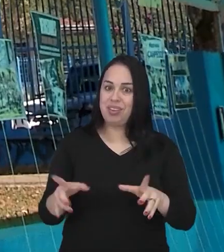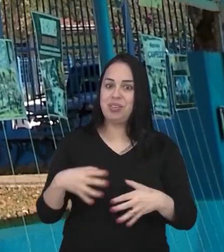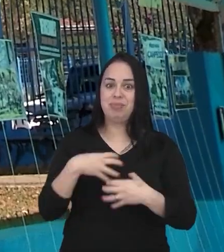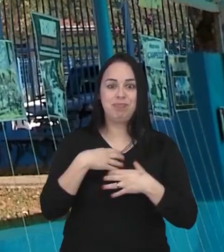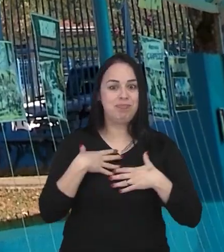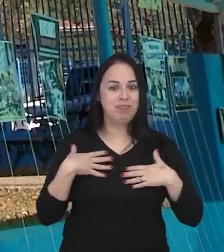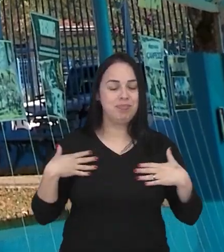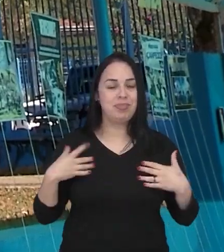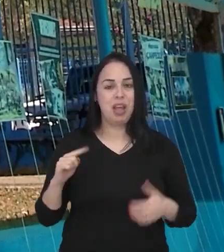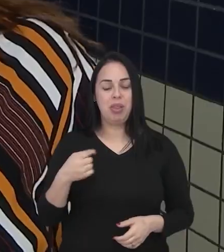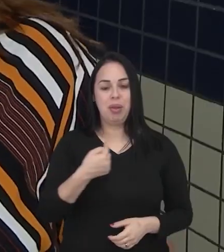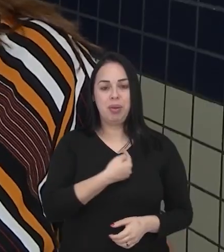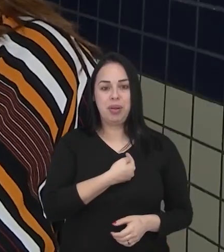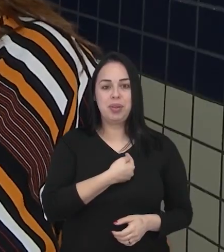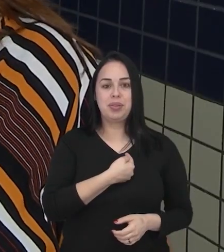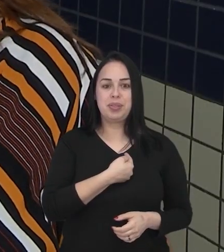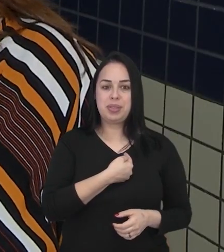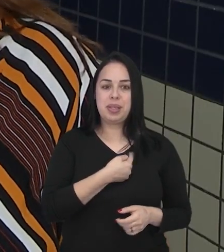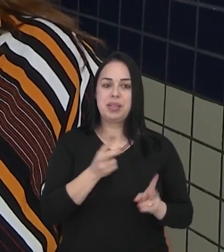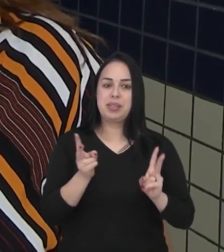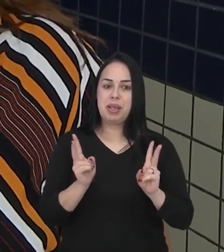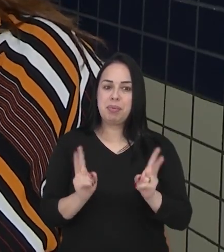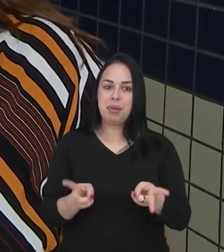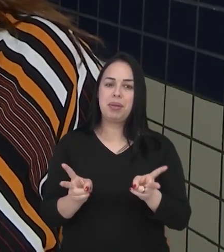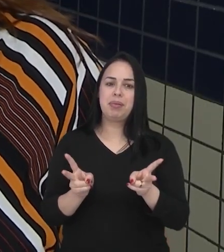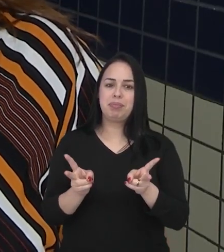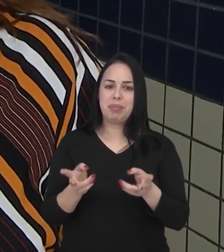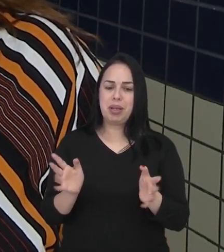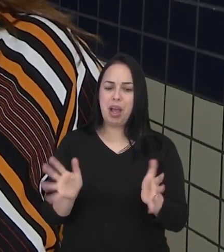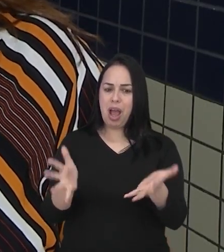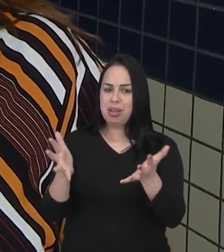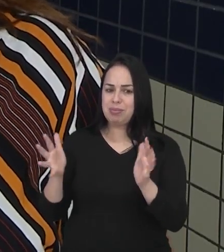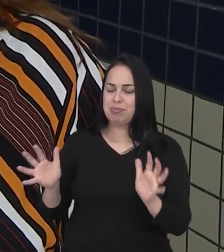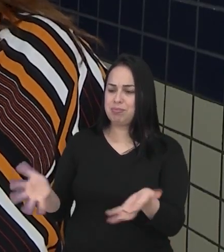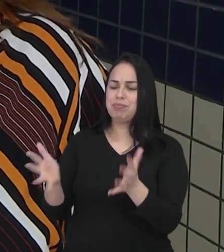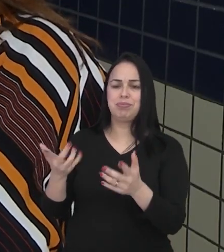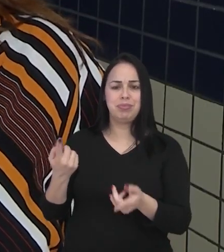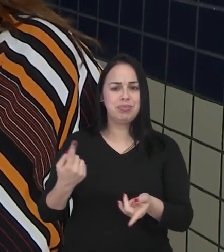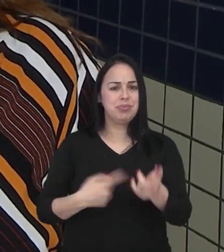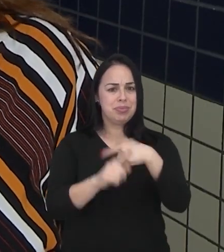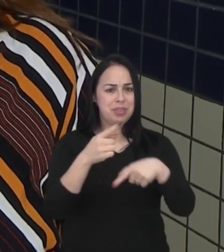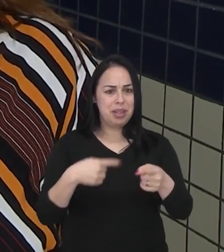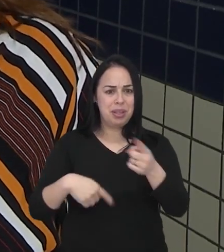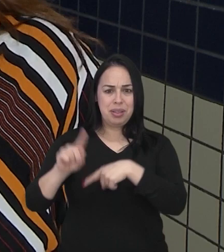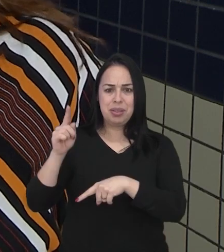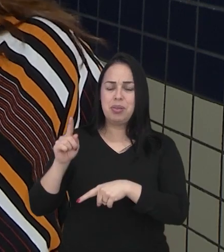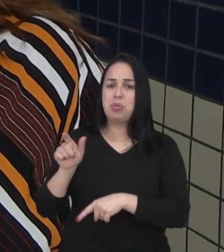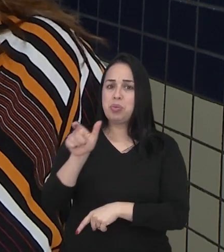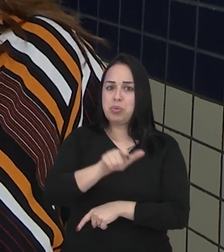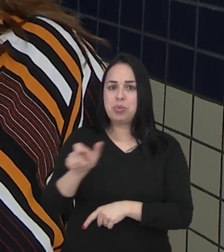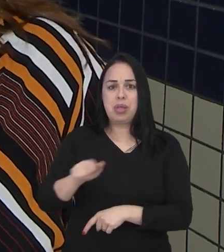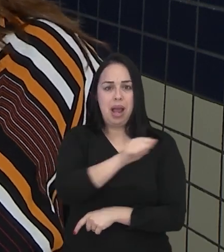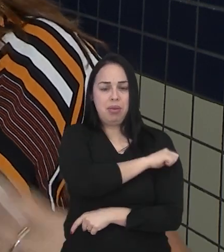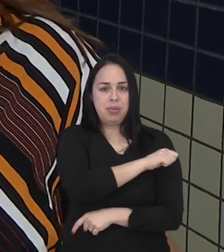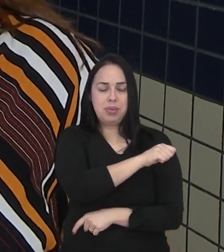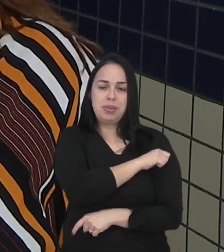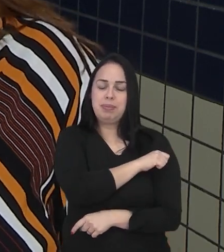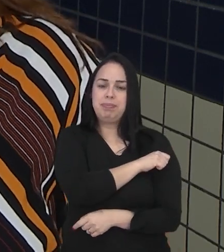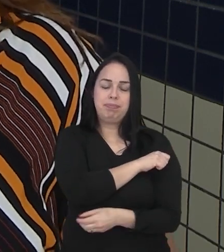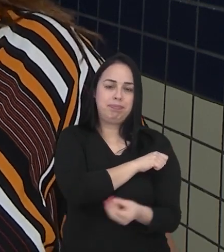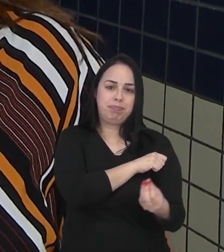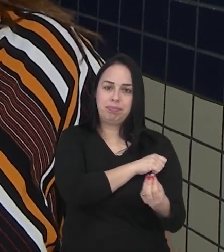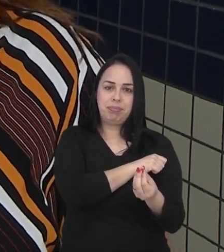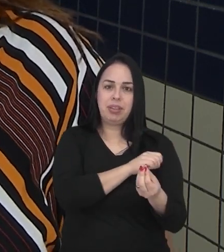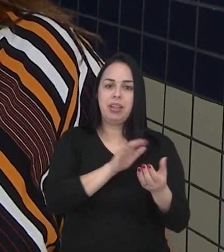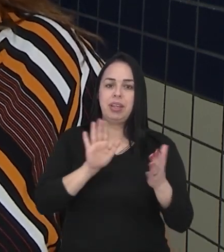de orgulho por aqui. Aqui na escola nós buscamos sempre potencializar as questões positivas. Os alunos